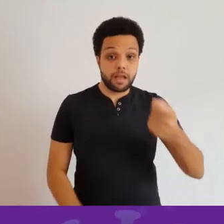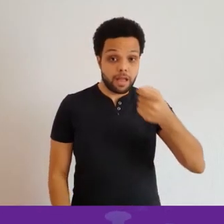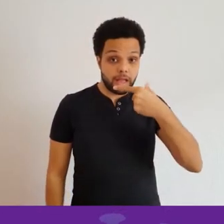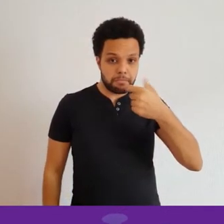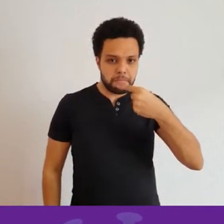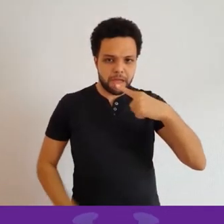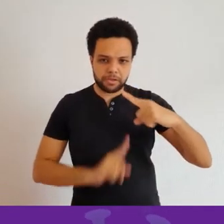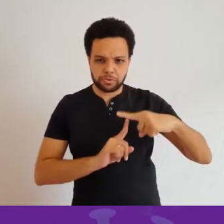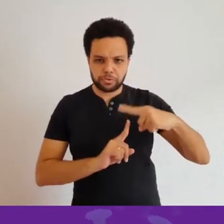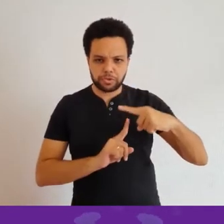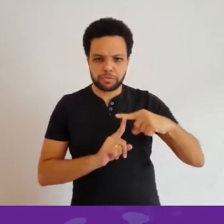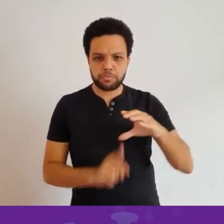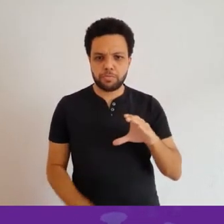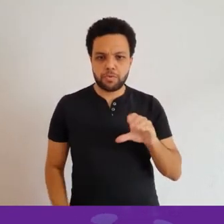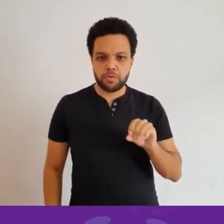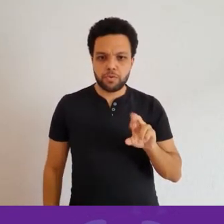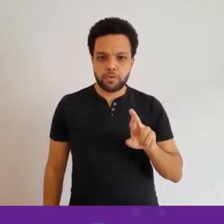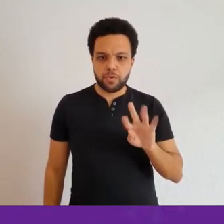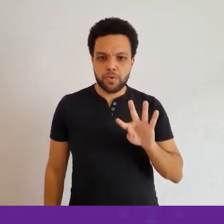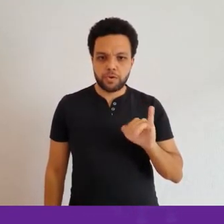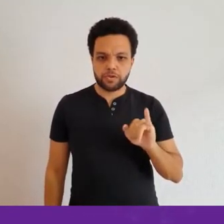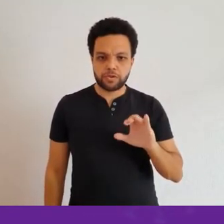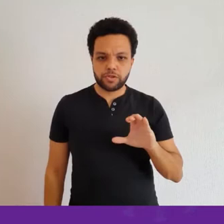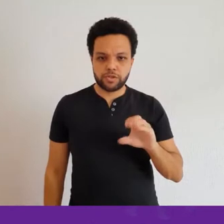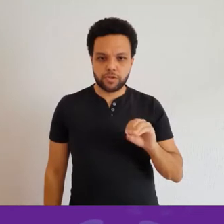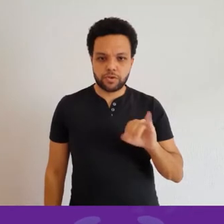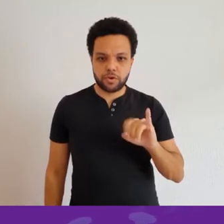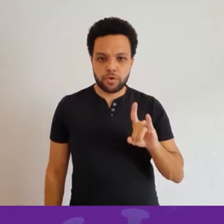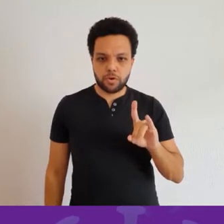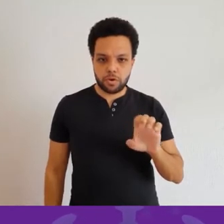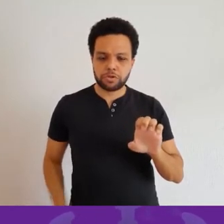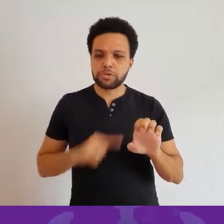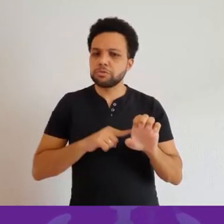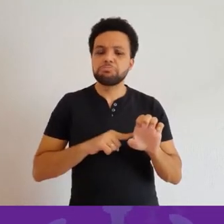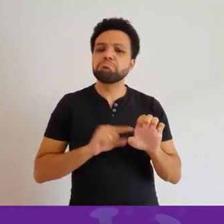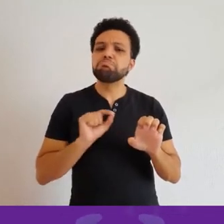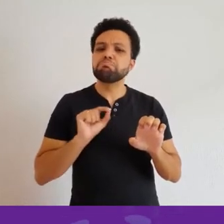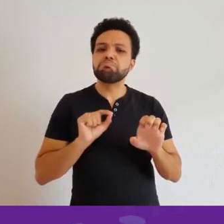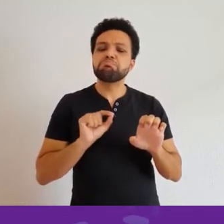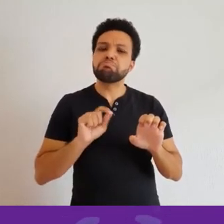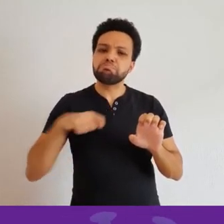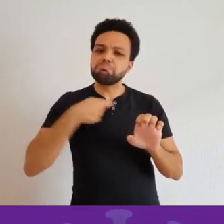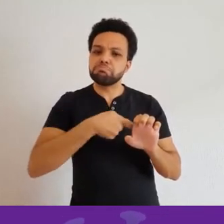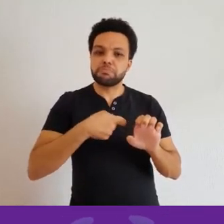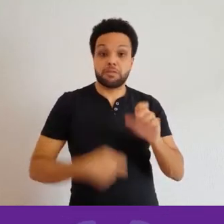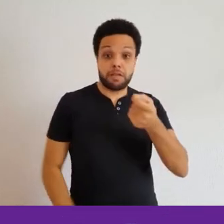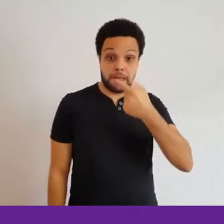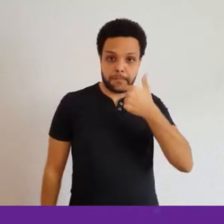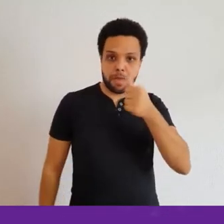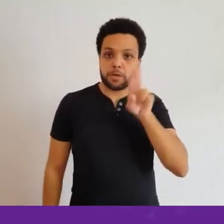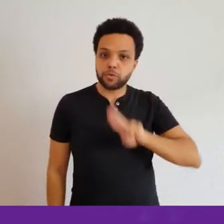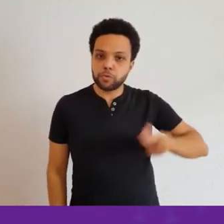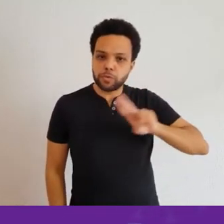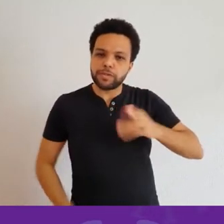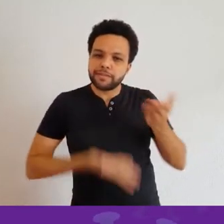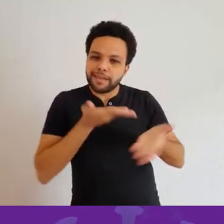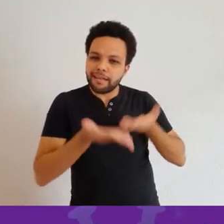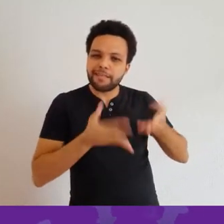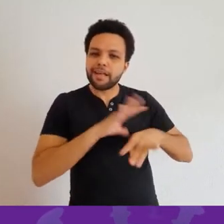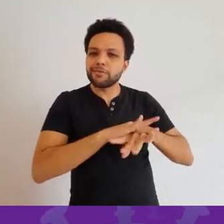o corticoide é um medicamento utilizado por tratamento de algumas doenças